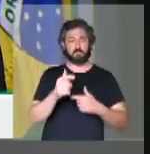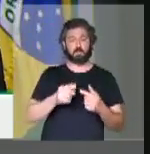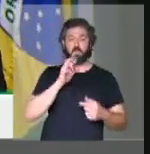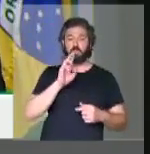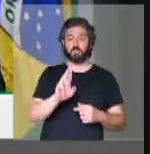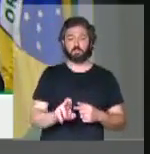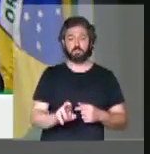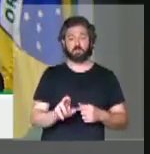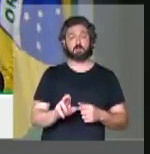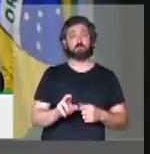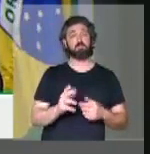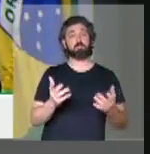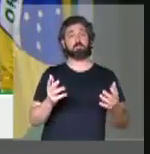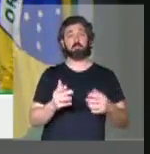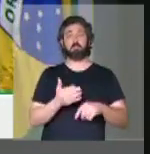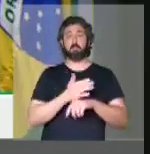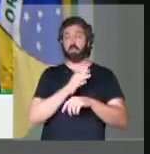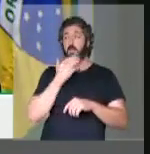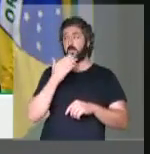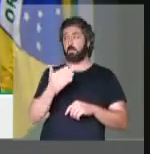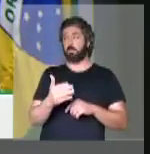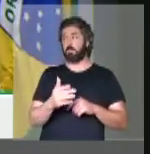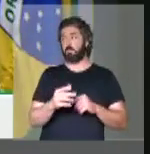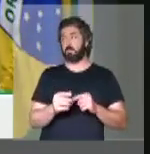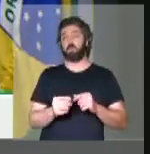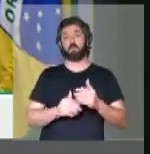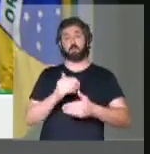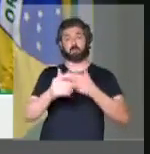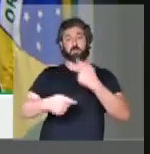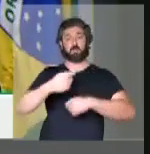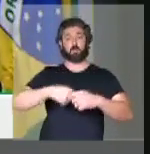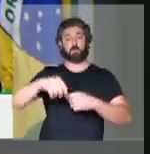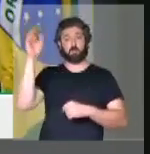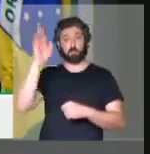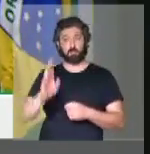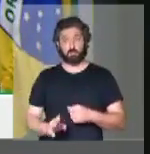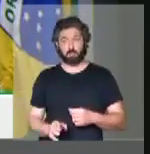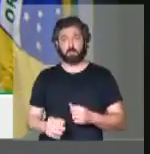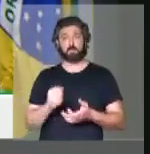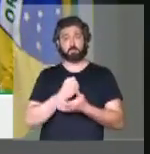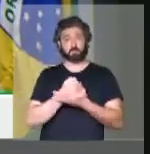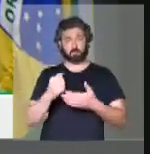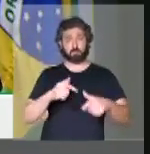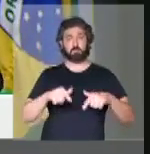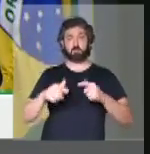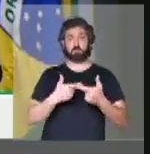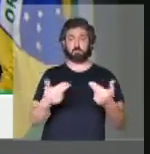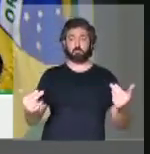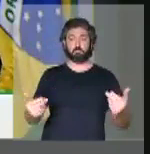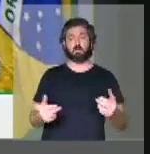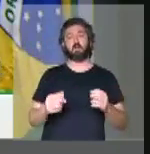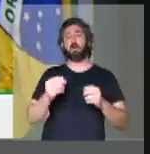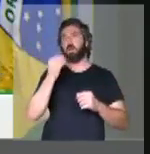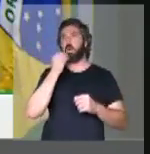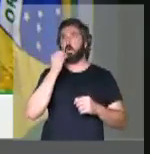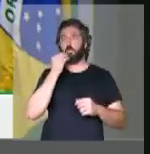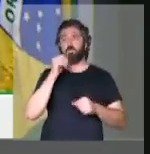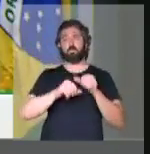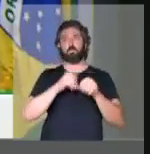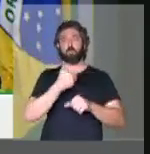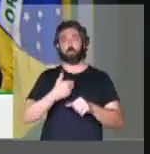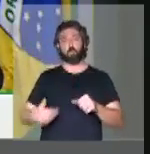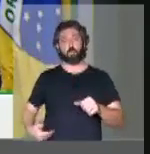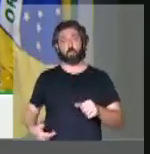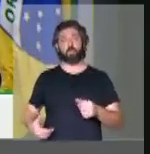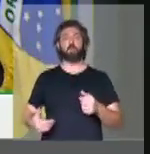deu resultados práticos a favor do crescimento econômico do país e da geração de empregos. É claro que elas foram estatizadas